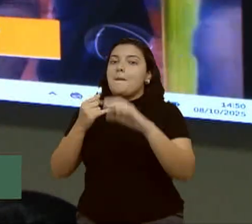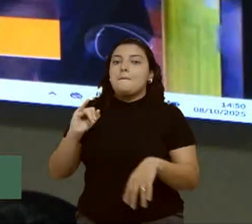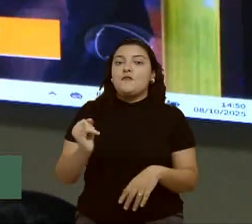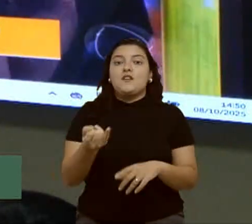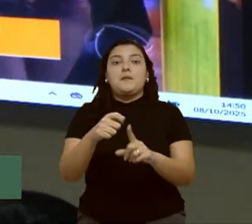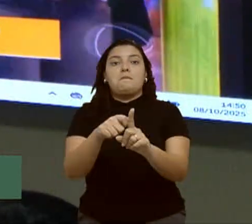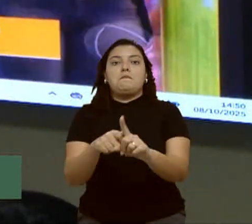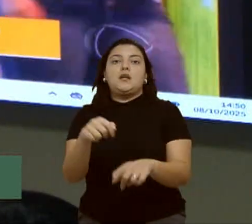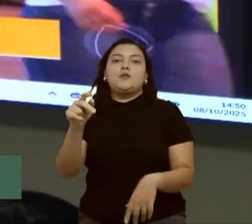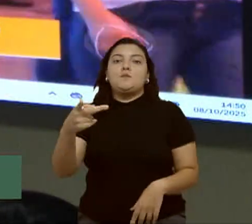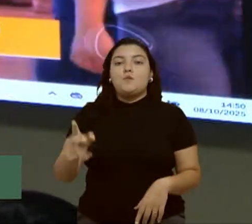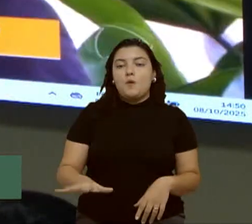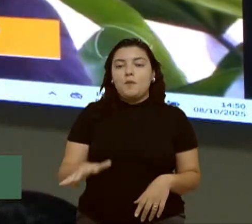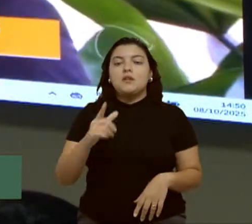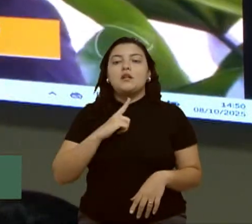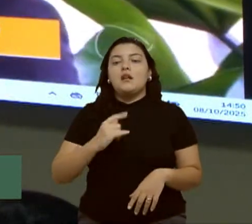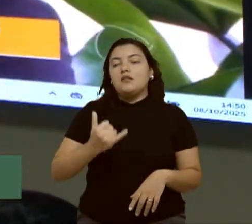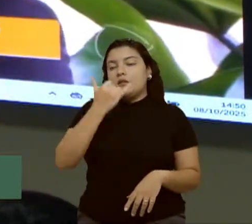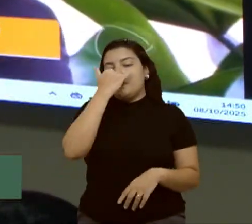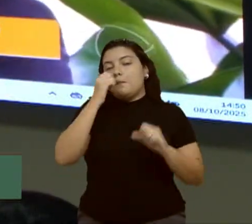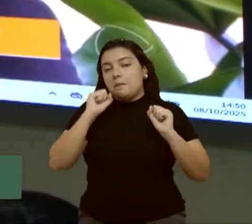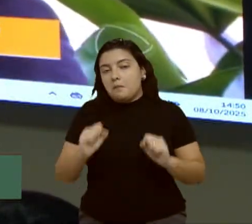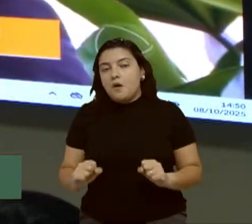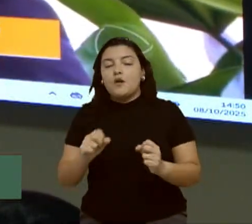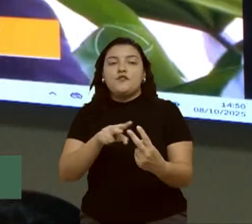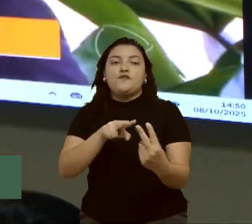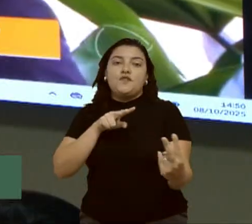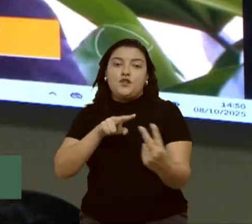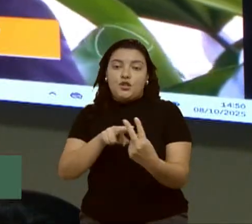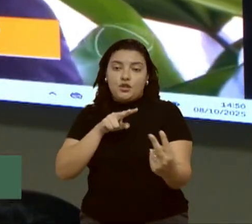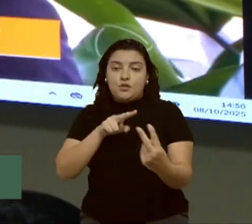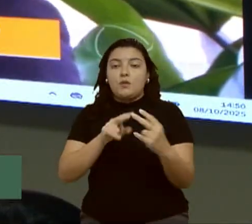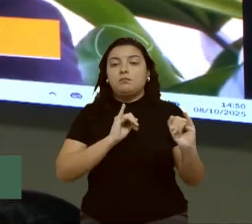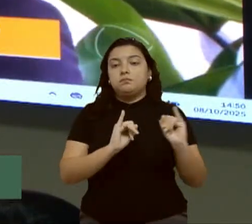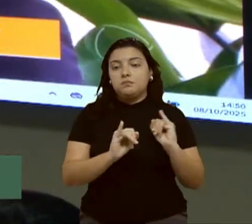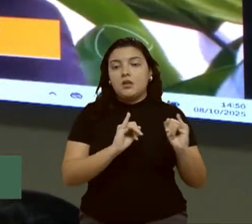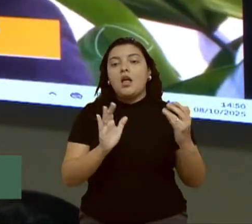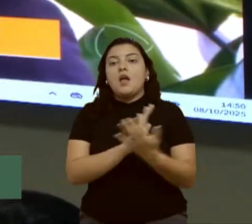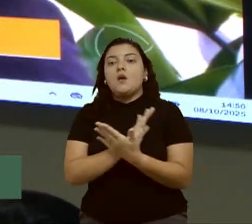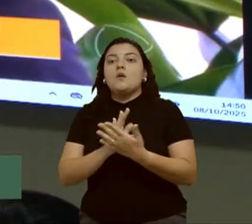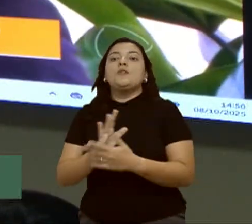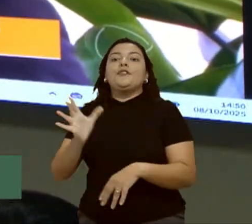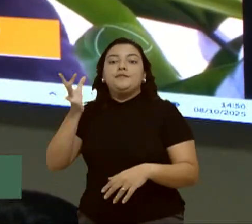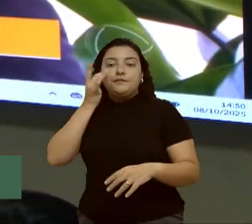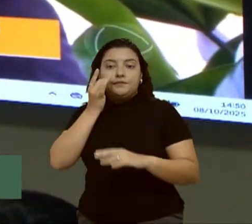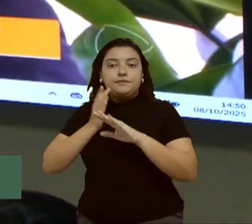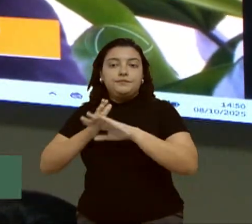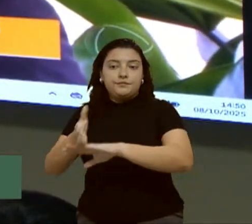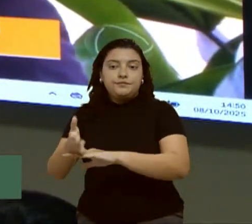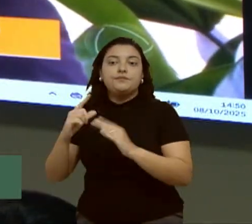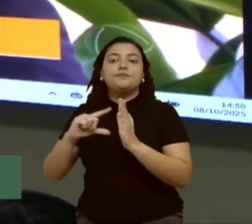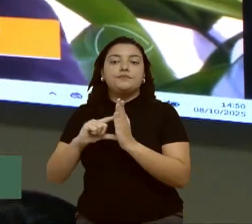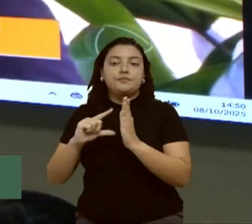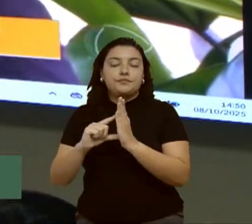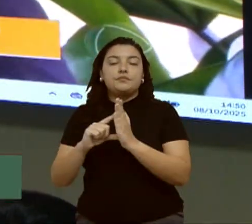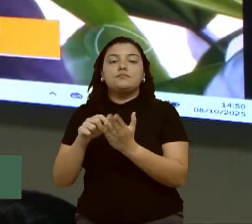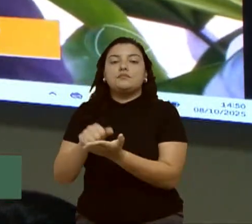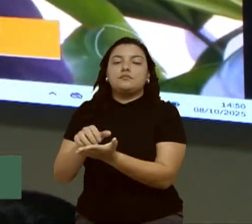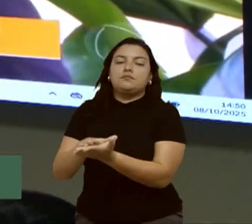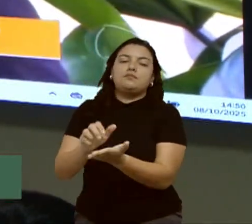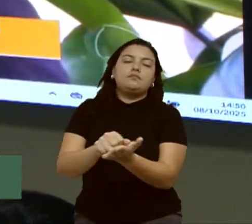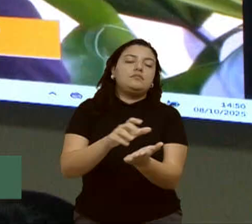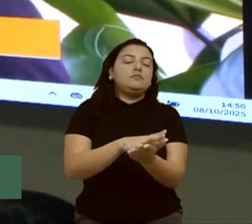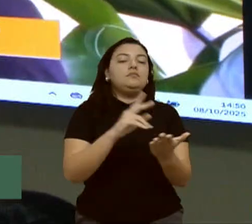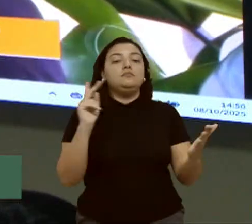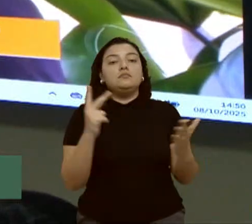promoção e acaba caindo no golpe, seja os golpes virtuais, no comércio eletrônico e até fisicamente, né? A gente tem o registro de diversas